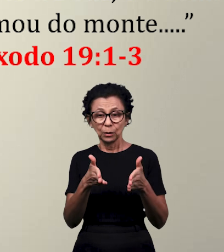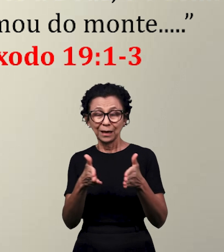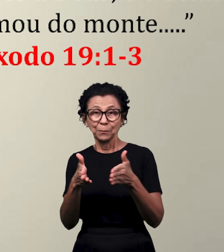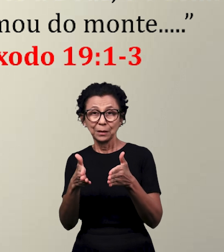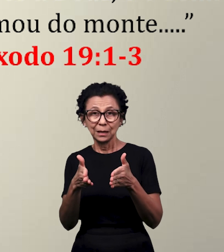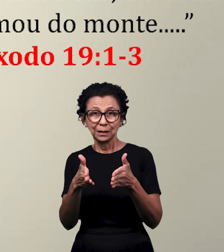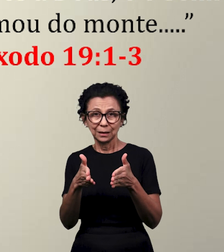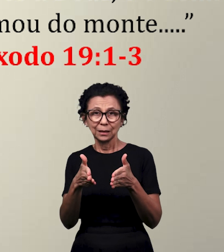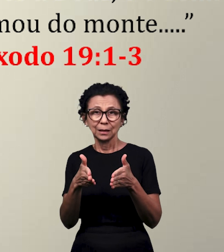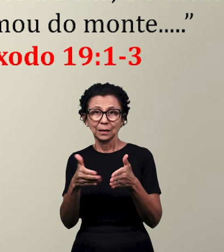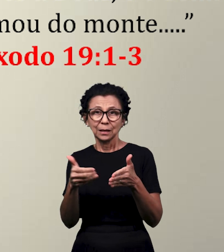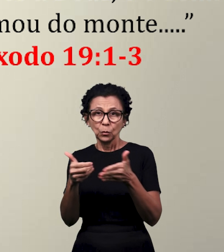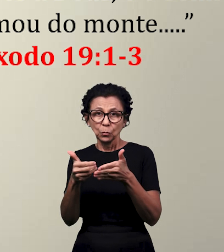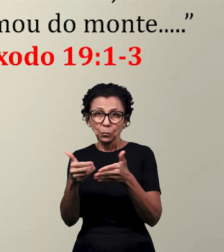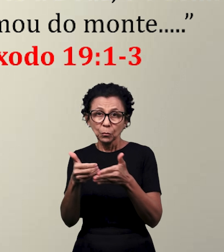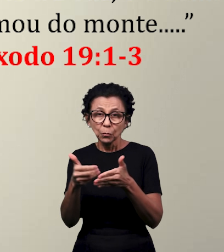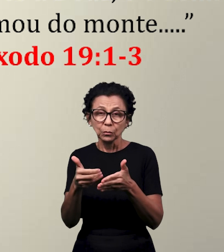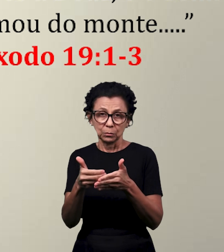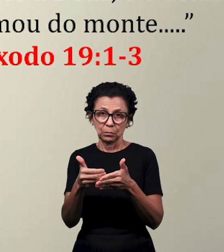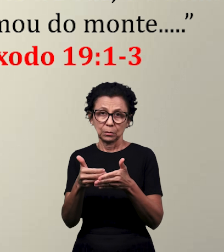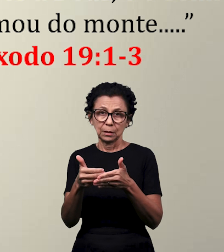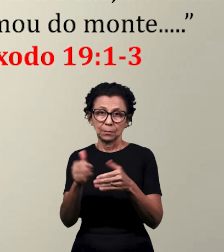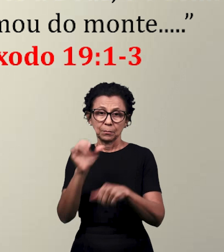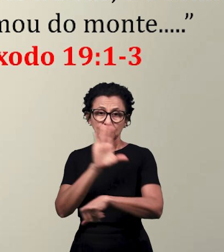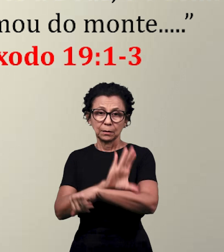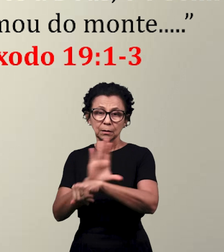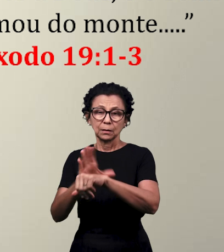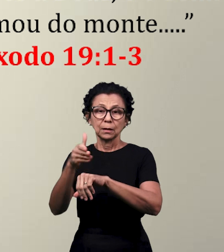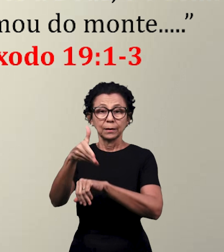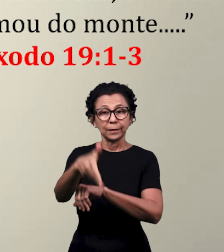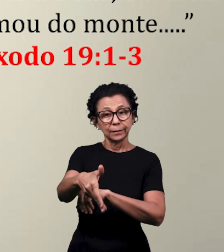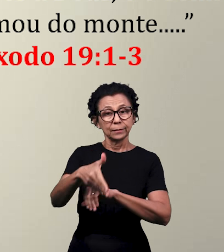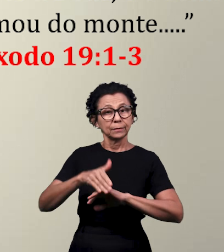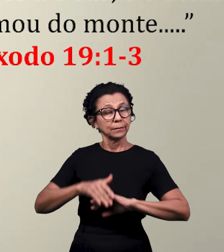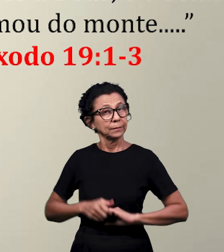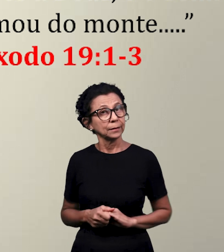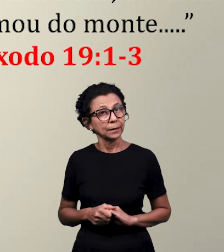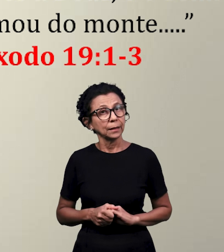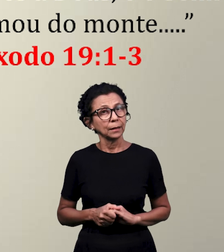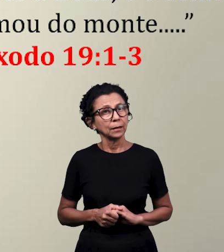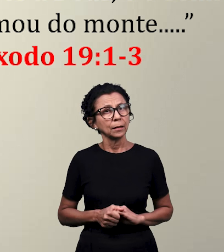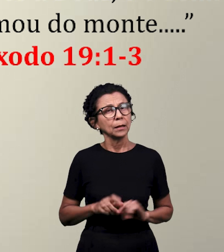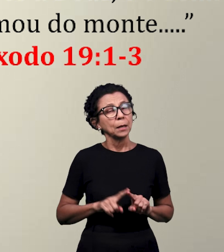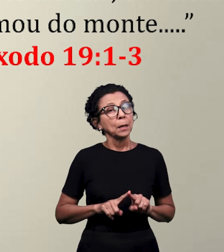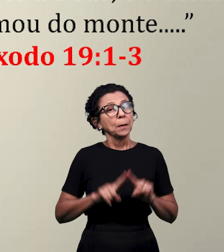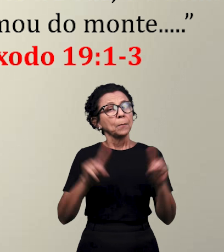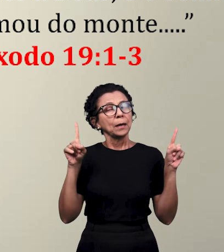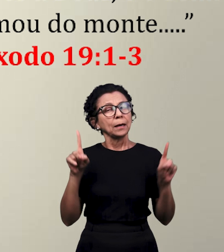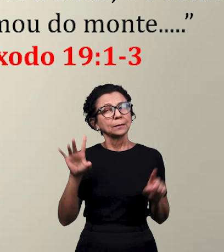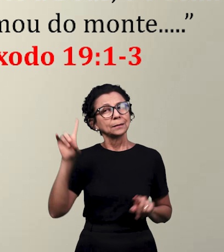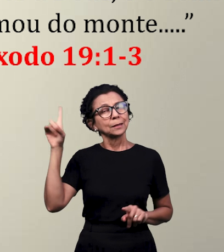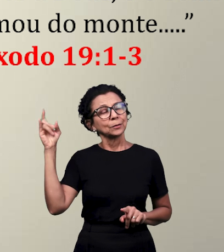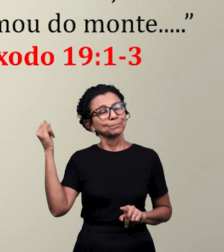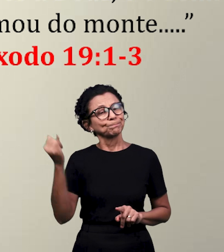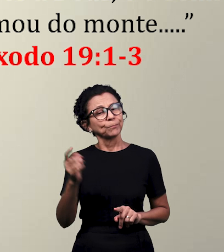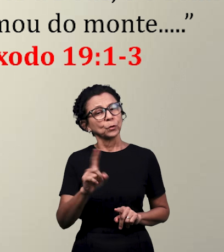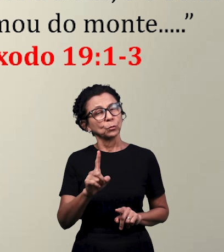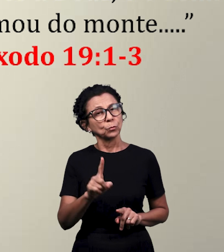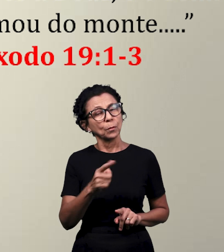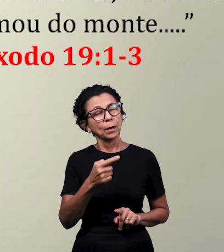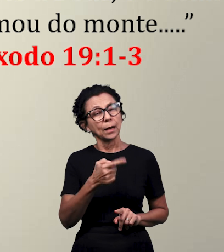que Deus havia preparado, né, aqui em Pi-Hairote foi a travessia no Mar Vermelho,